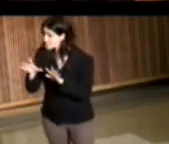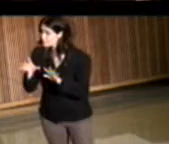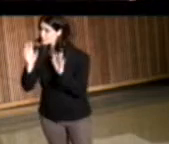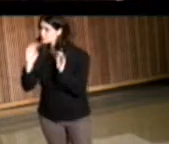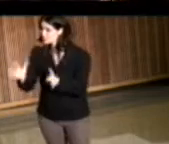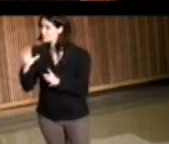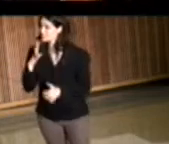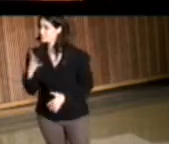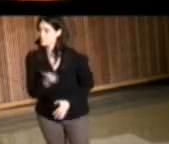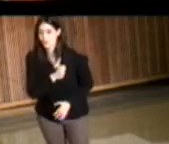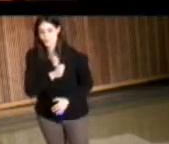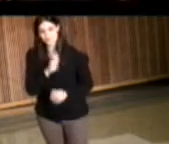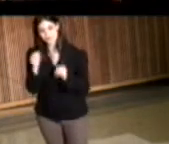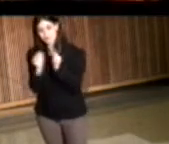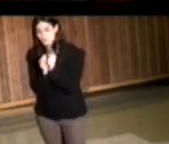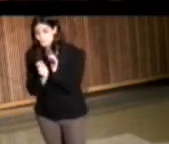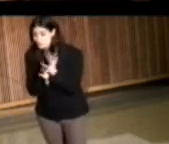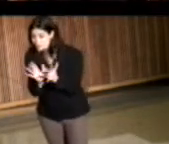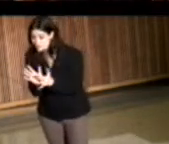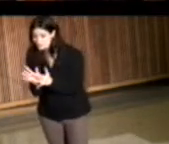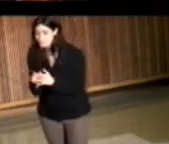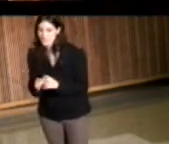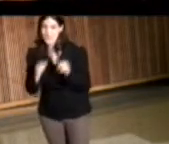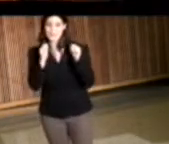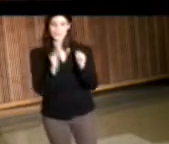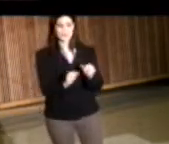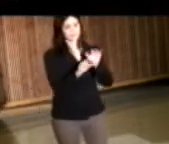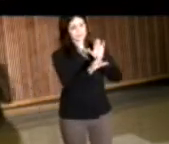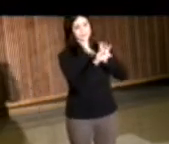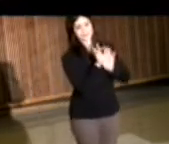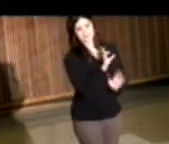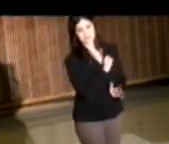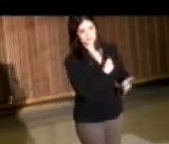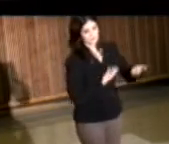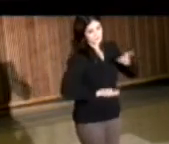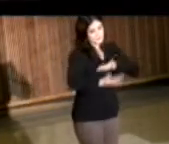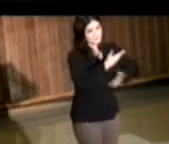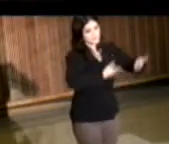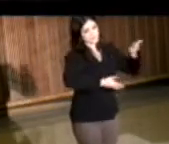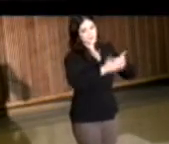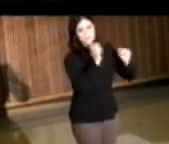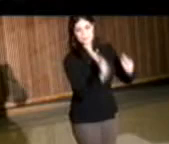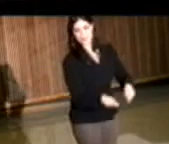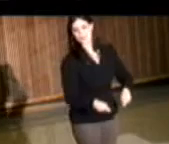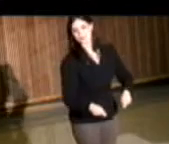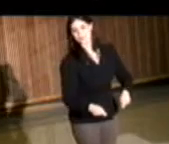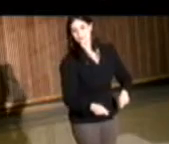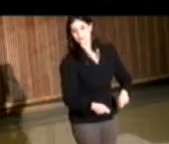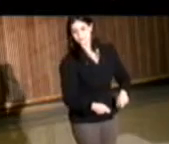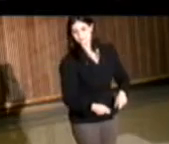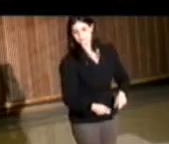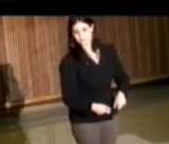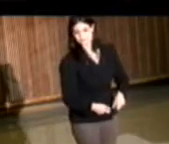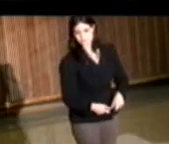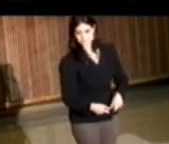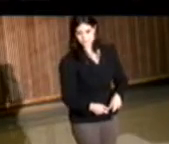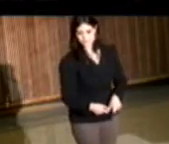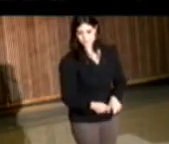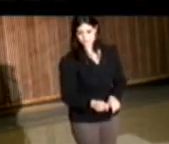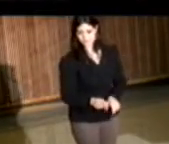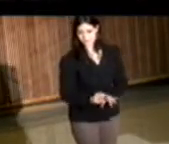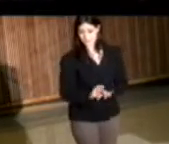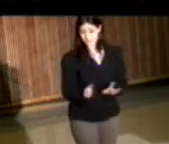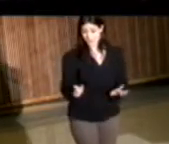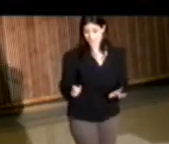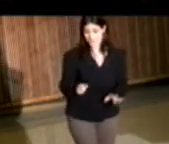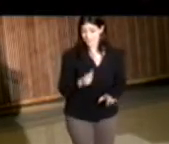viver a lei do amor sozinho. Eu preciso de Jesus no meu coração, senão não consigo. que vai acontecer é que a carne vai falar